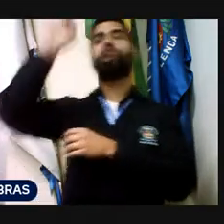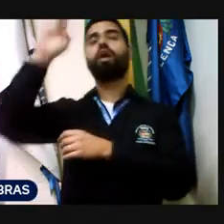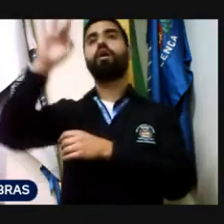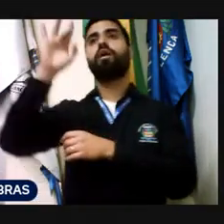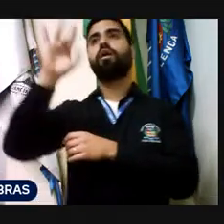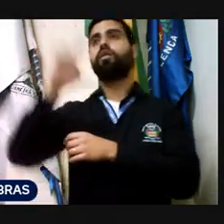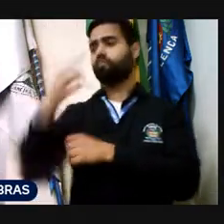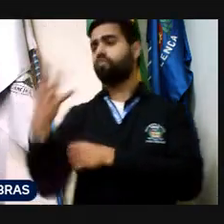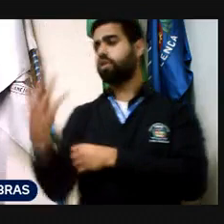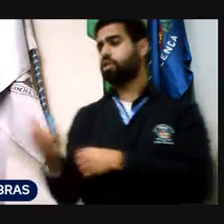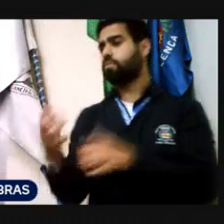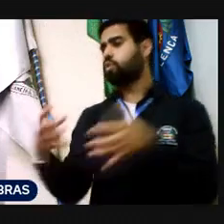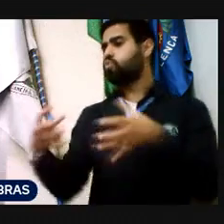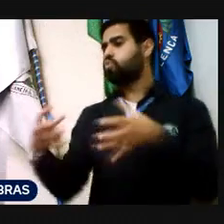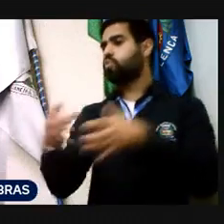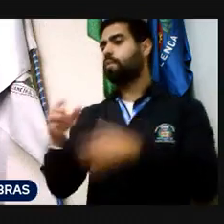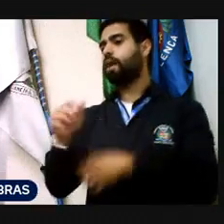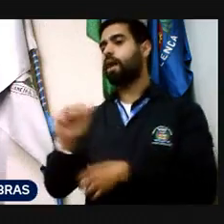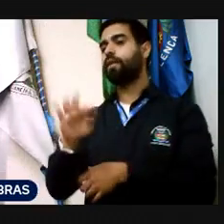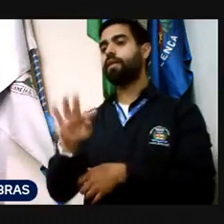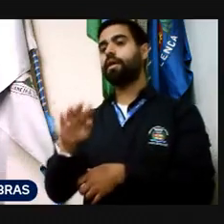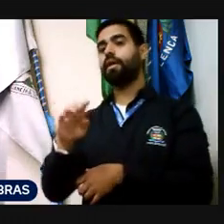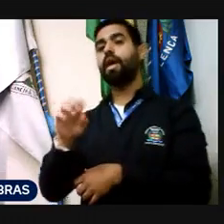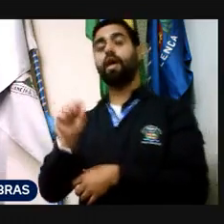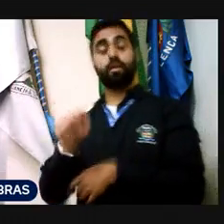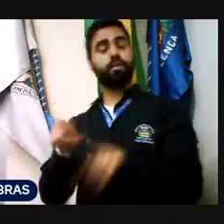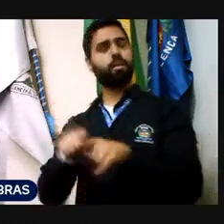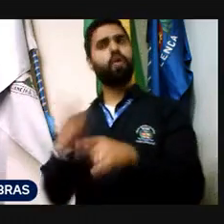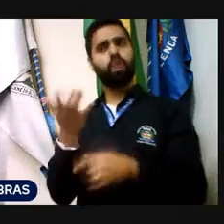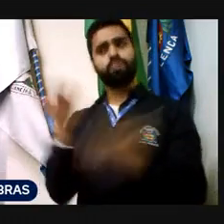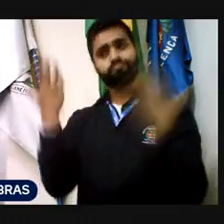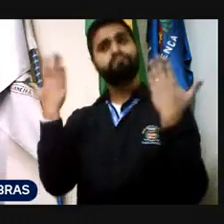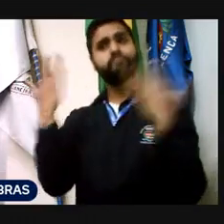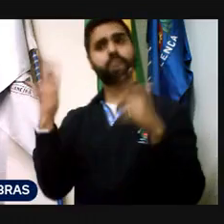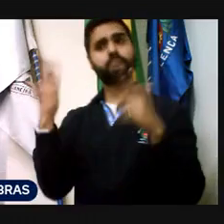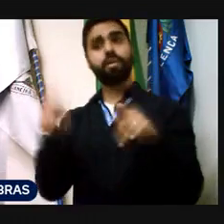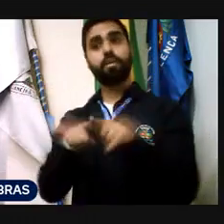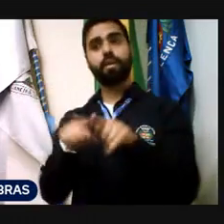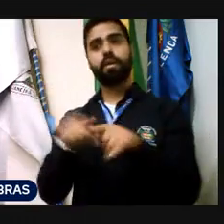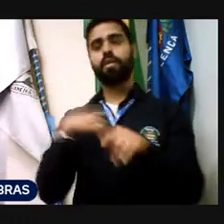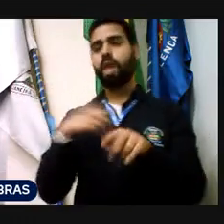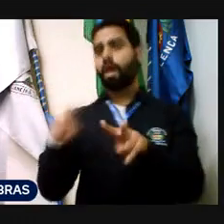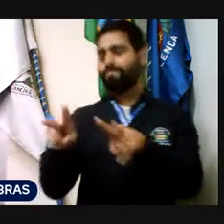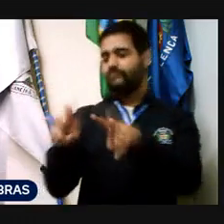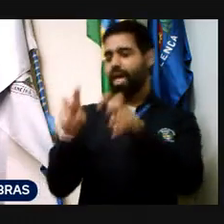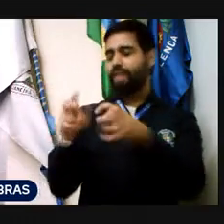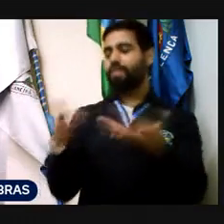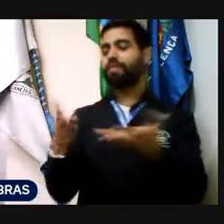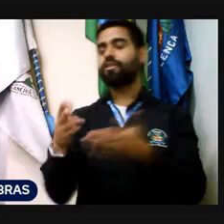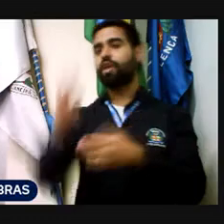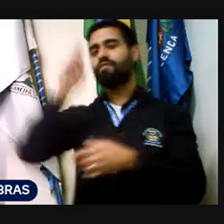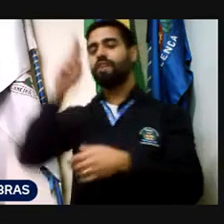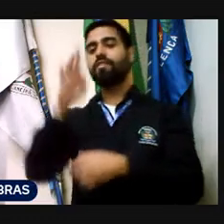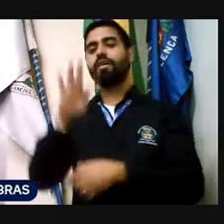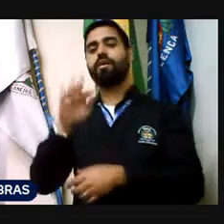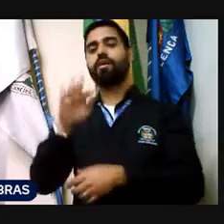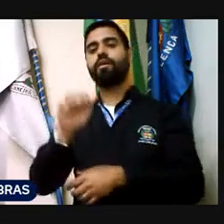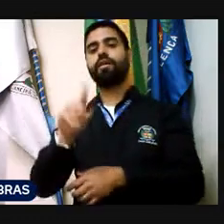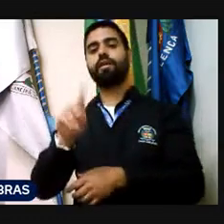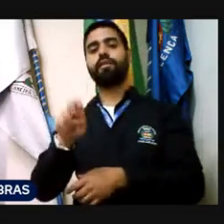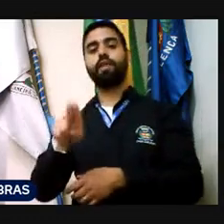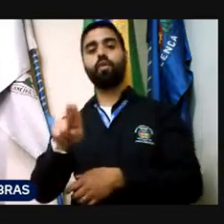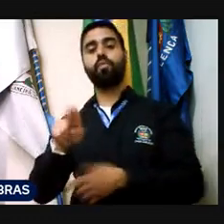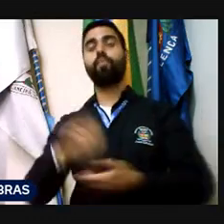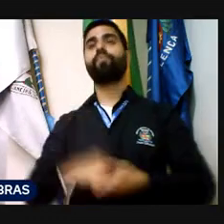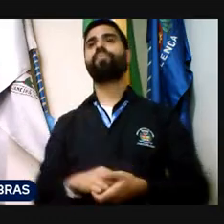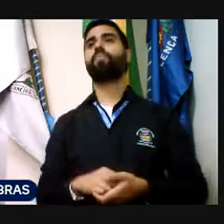pela equipe ATS, a quem eu quero aqui também parabenizar, tenho certeza que está assistindo, o seu mestre Tadeu, lá de Três Rios,